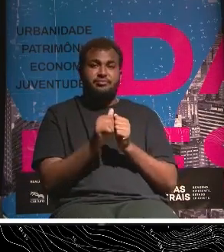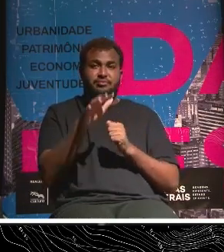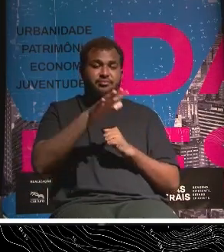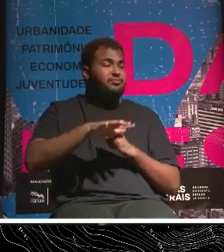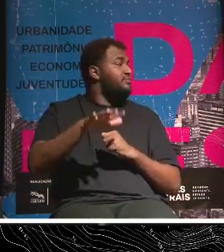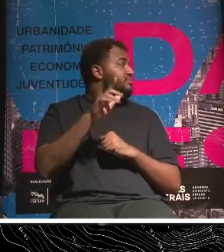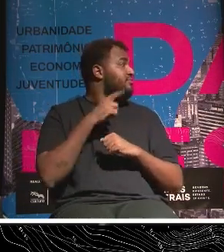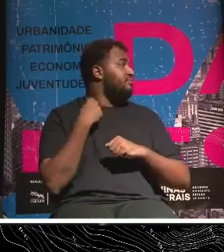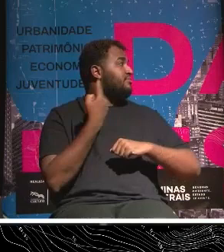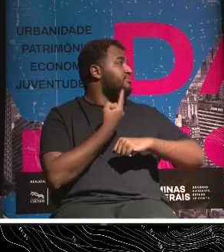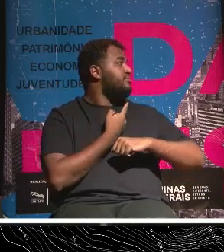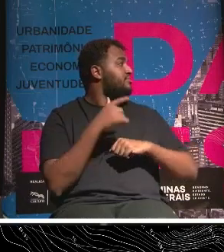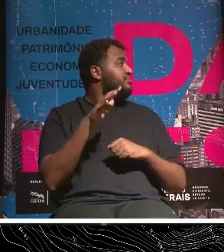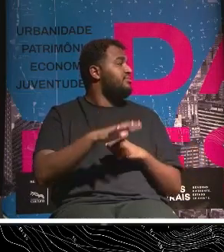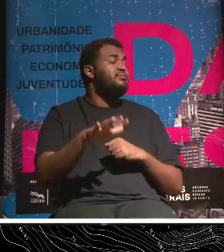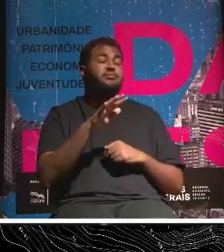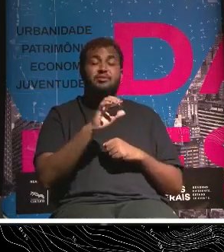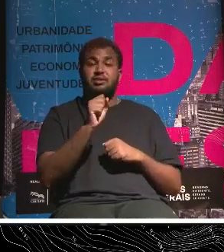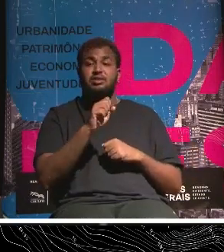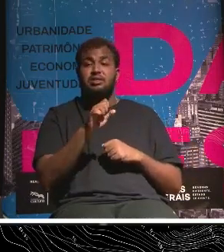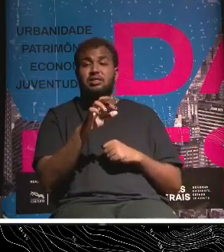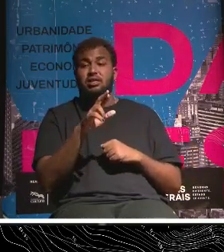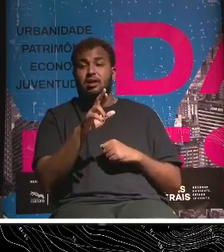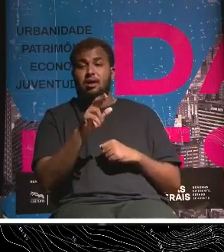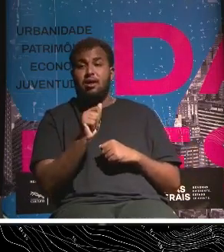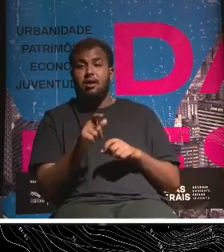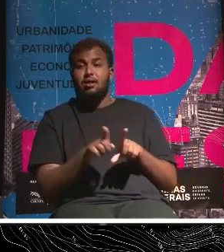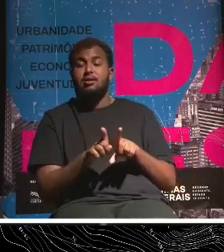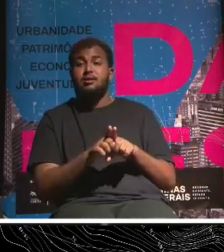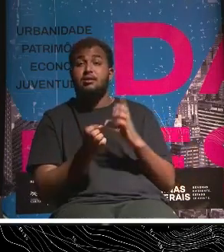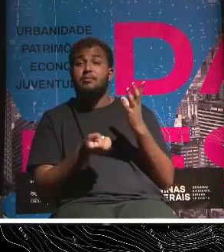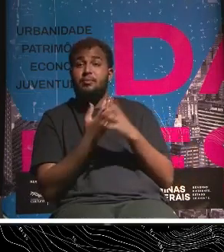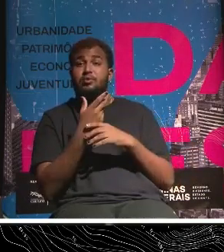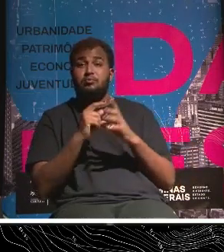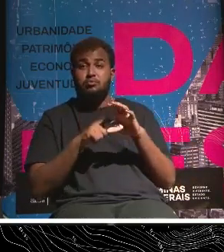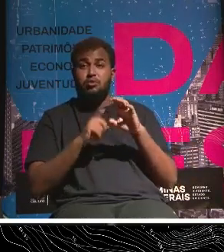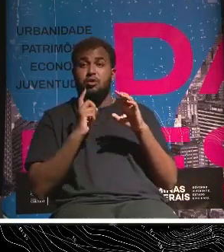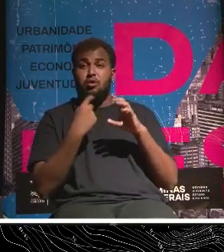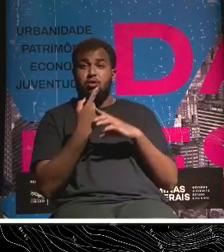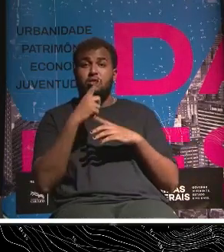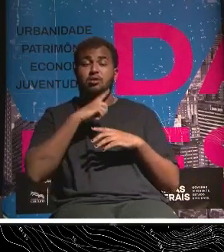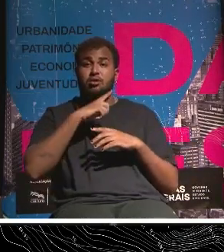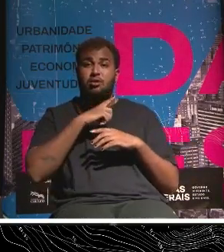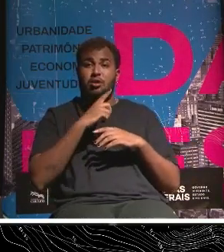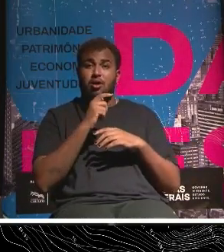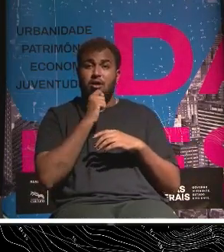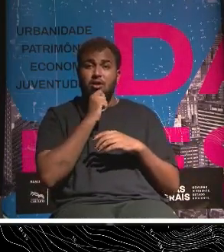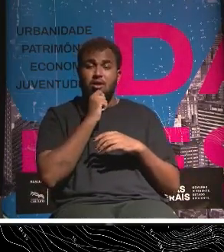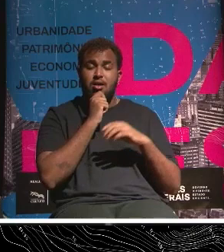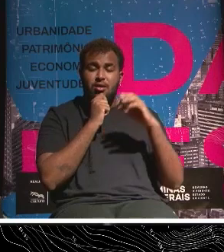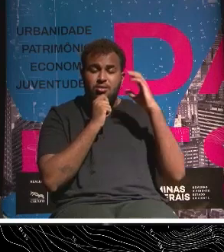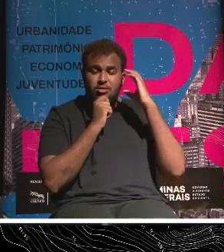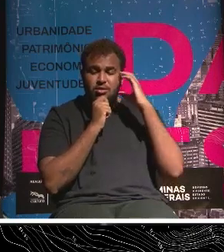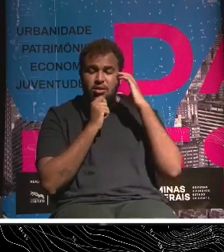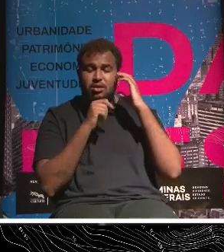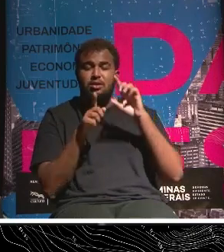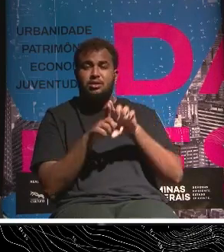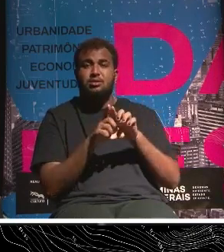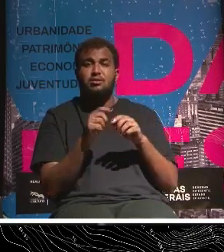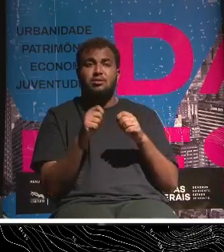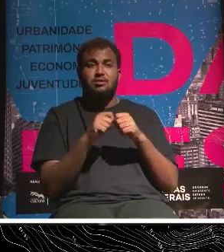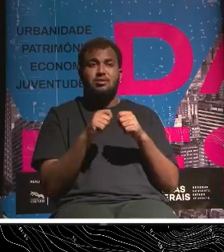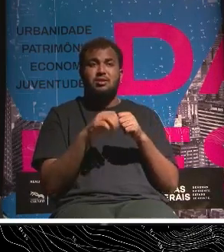território, nosso território, que é o aglomerado da Serra, com produtoras independentes. Então, temos grandes estúdios de música no aglomerado da Serra,